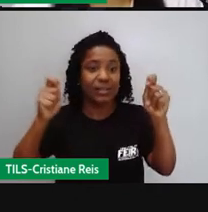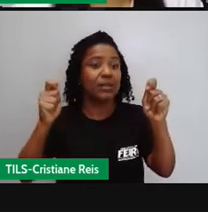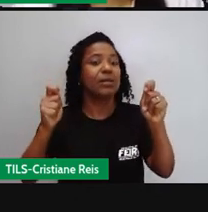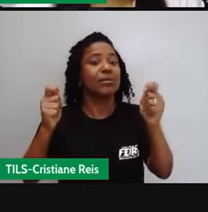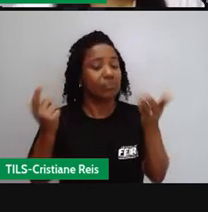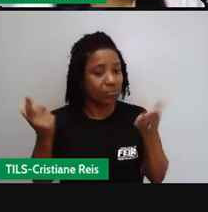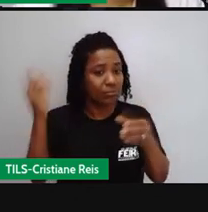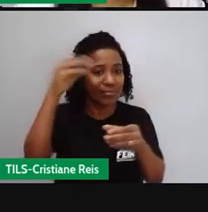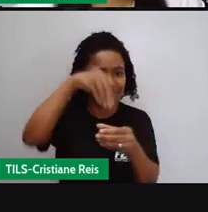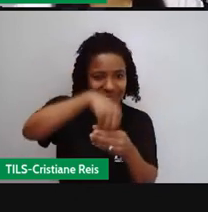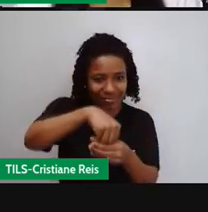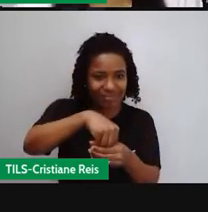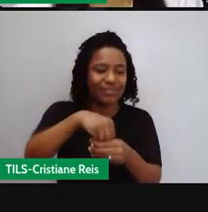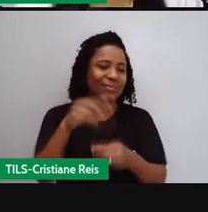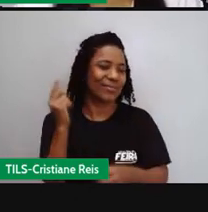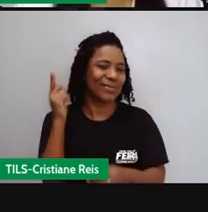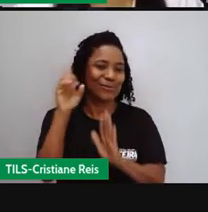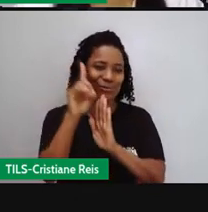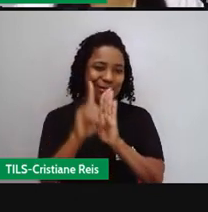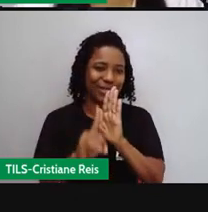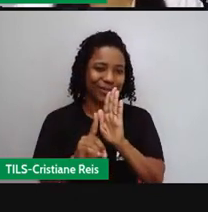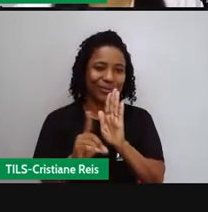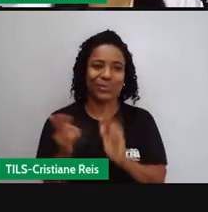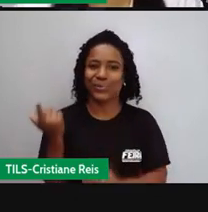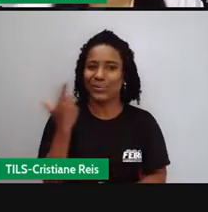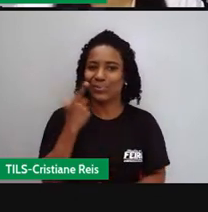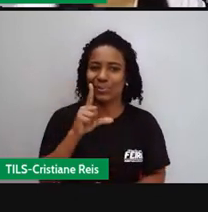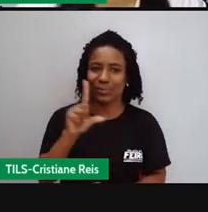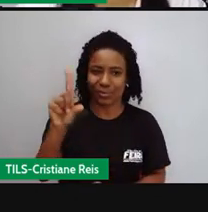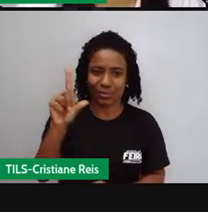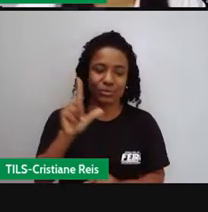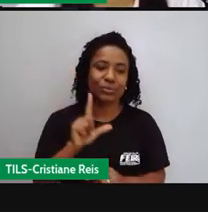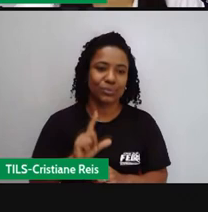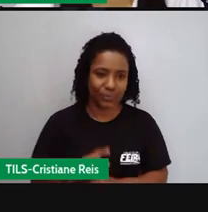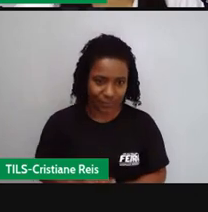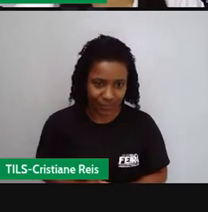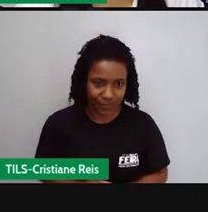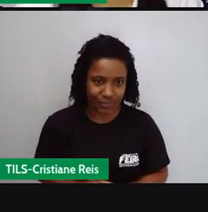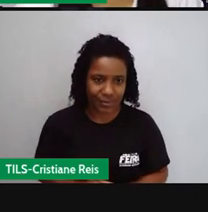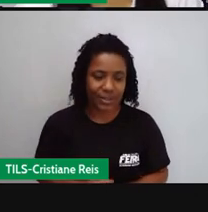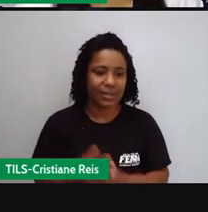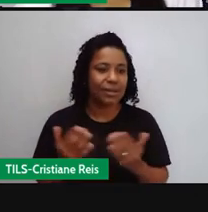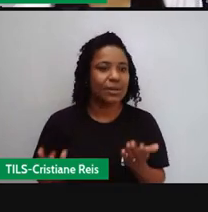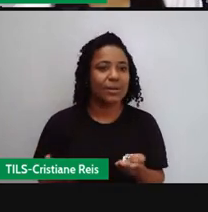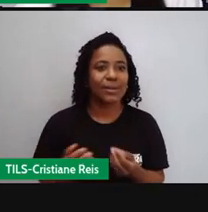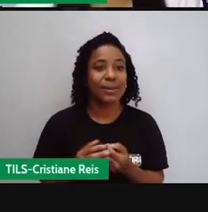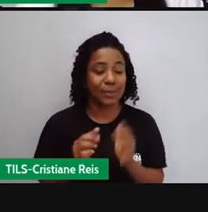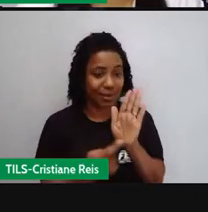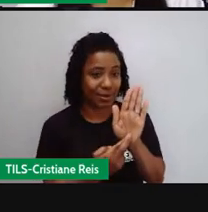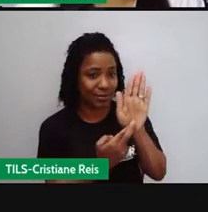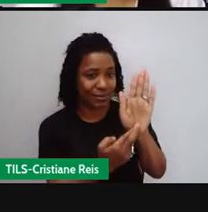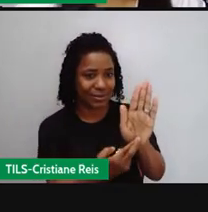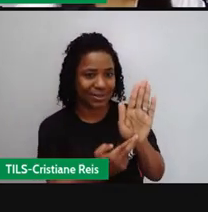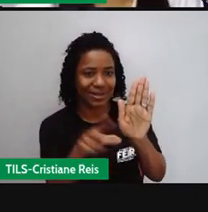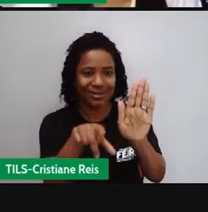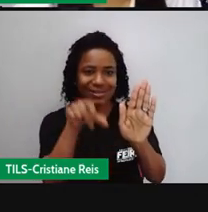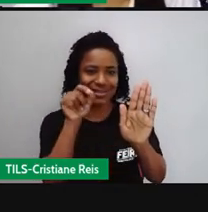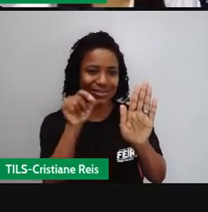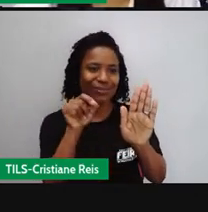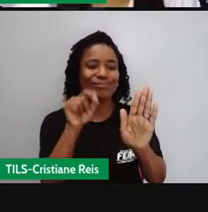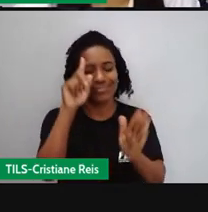das escolhas aí realizadas em relação aos representantes políticos do nosso